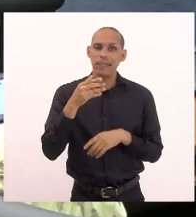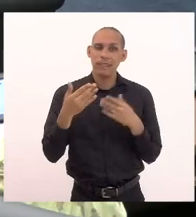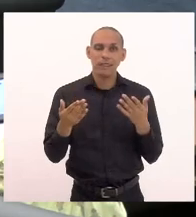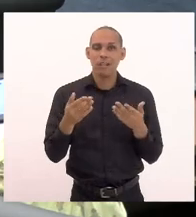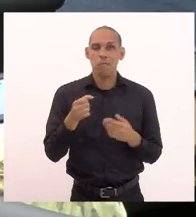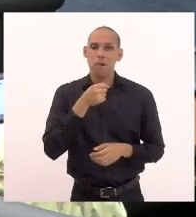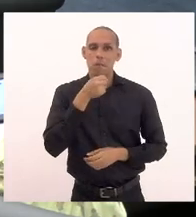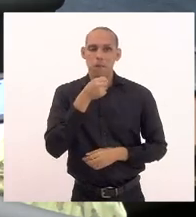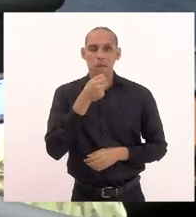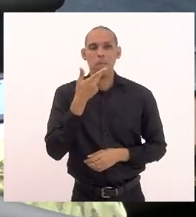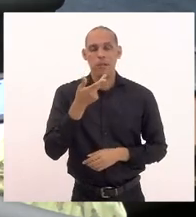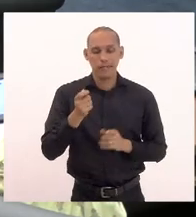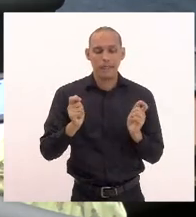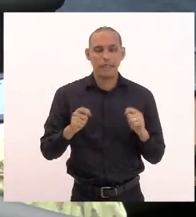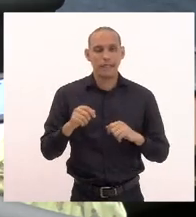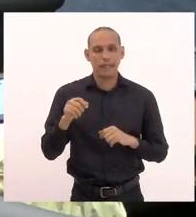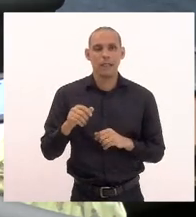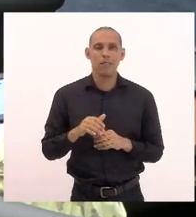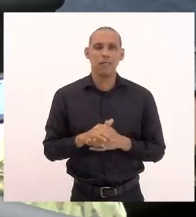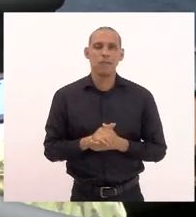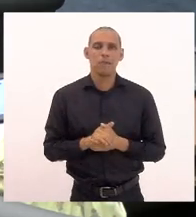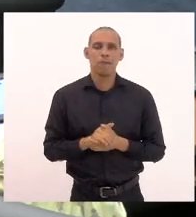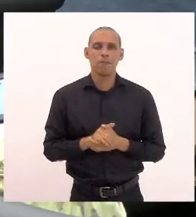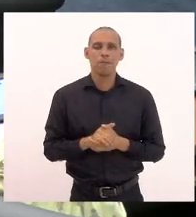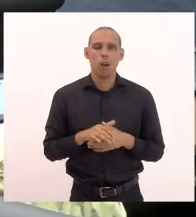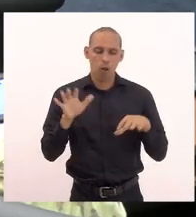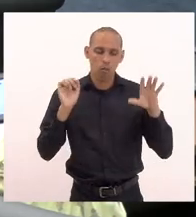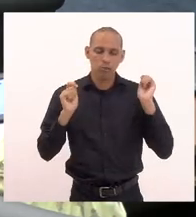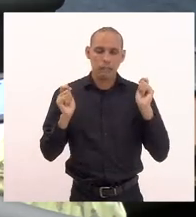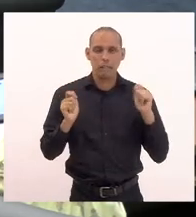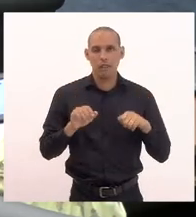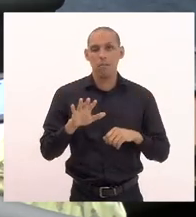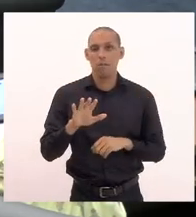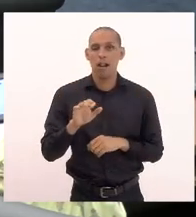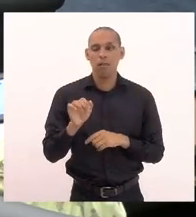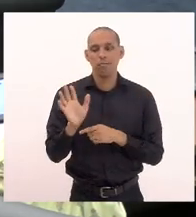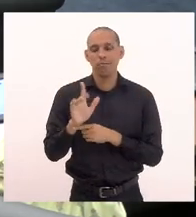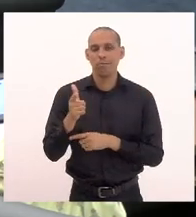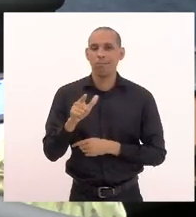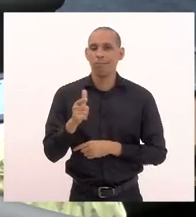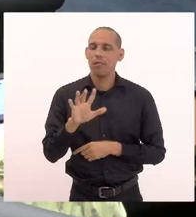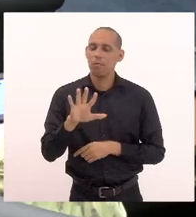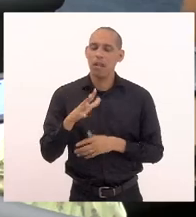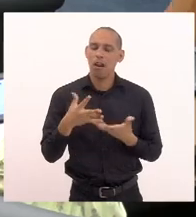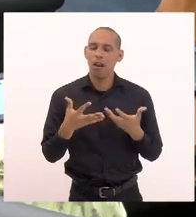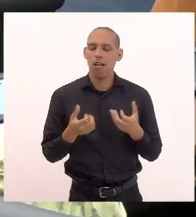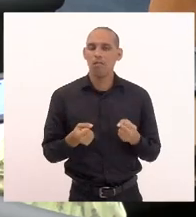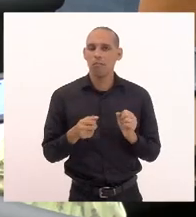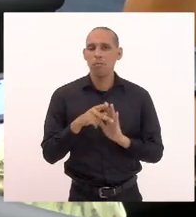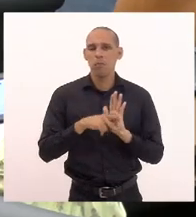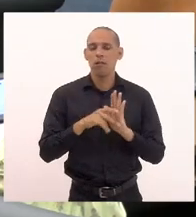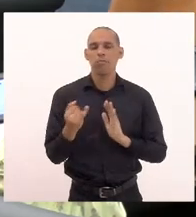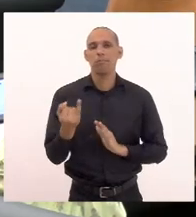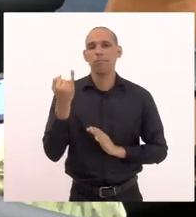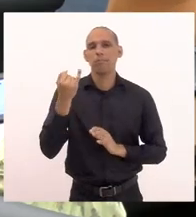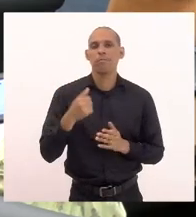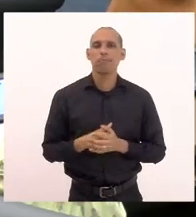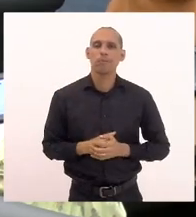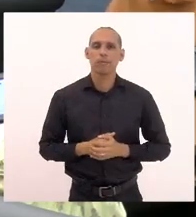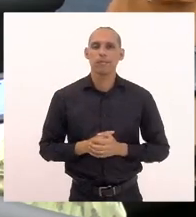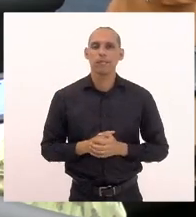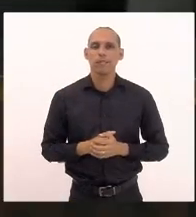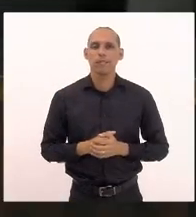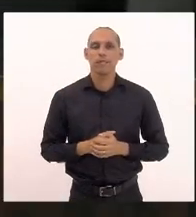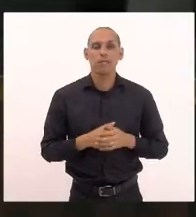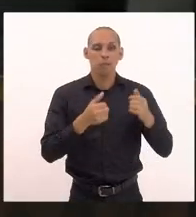falando sem vídeo, mas quero deixar meu parecer favorável, senhor presidente, esse projeto é importante. Com